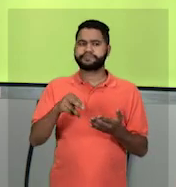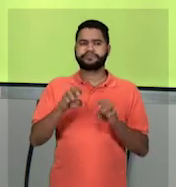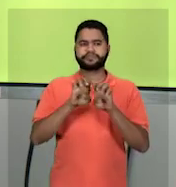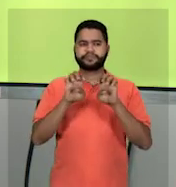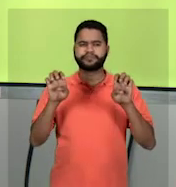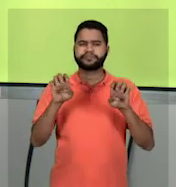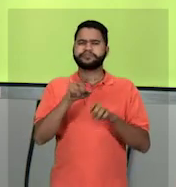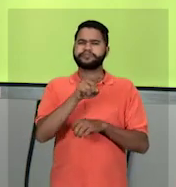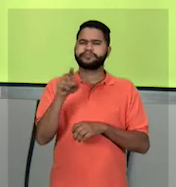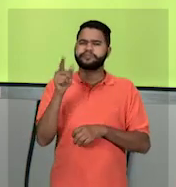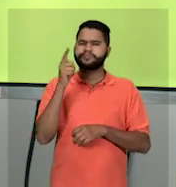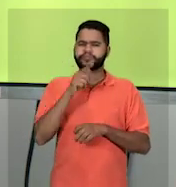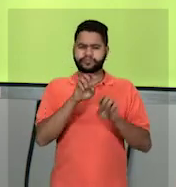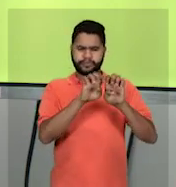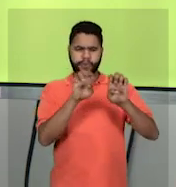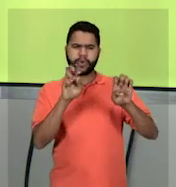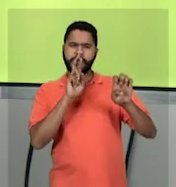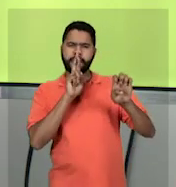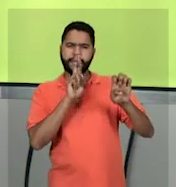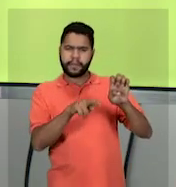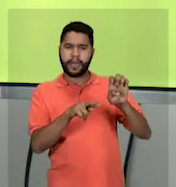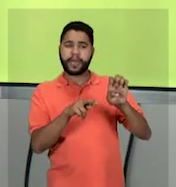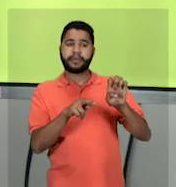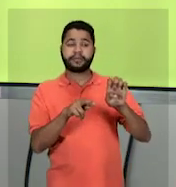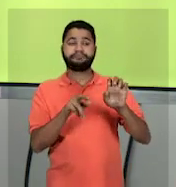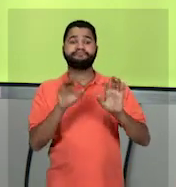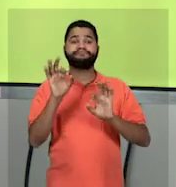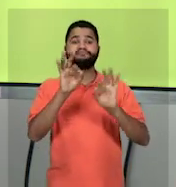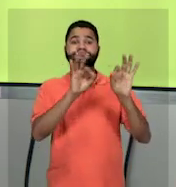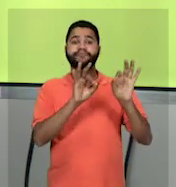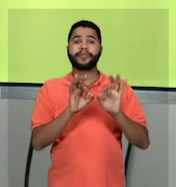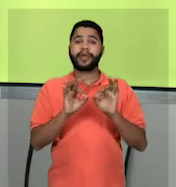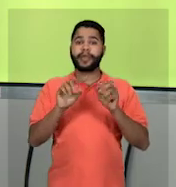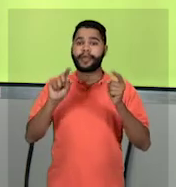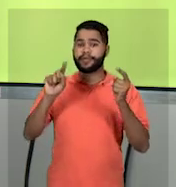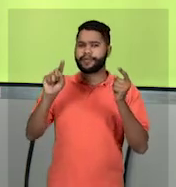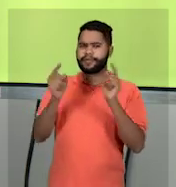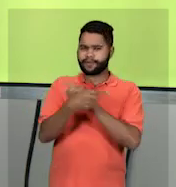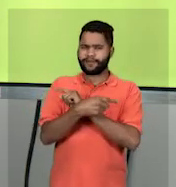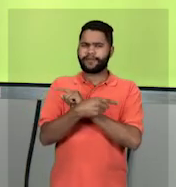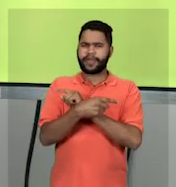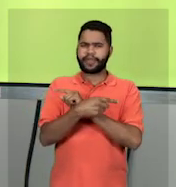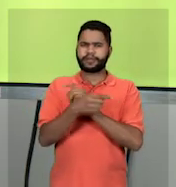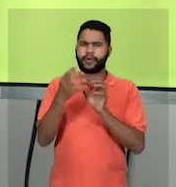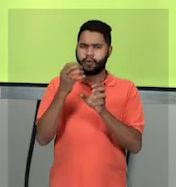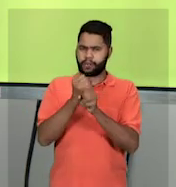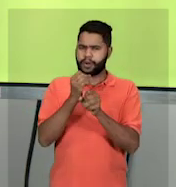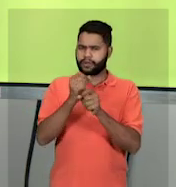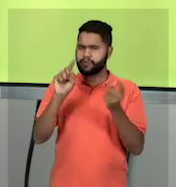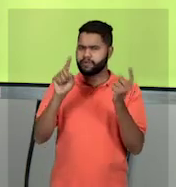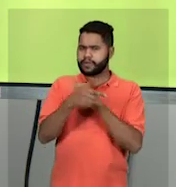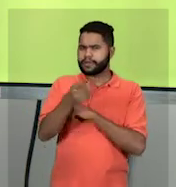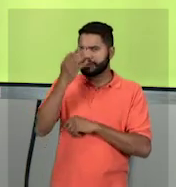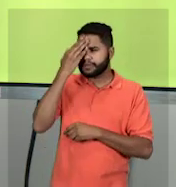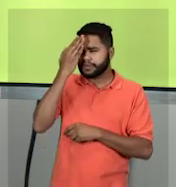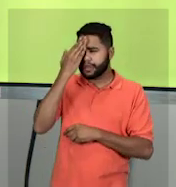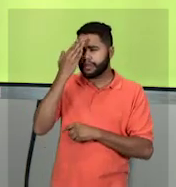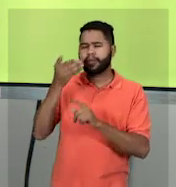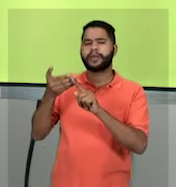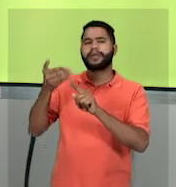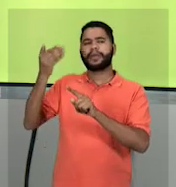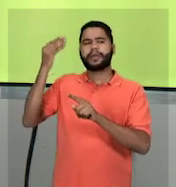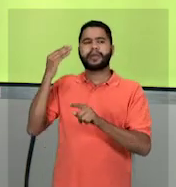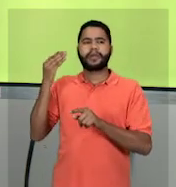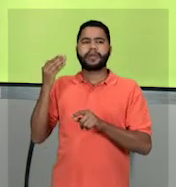para você resolver equações você tem que mexer com uma coisa chamada operação inversa e você sabe mexer conheço muito bem só que no